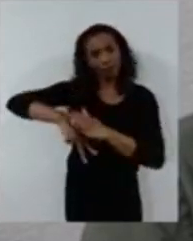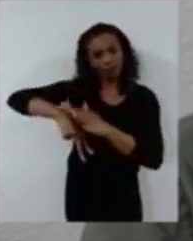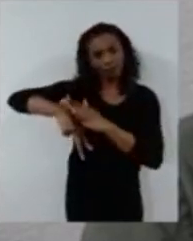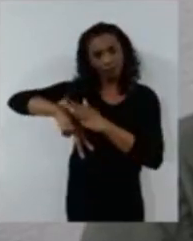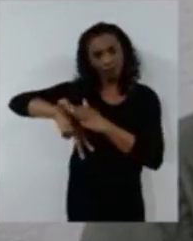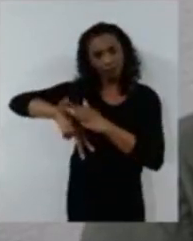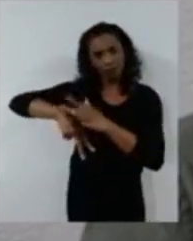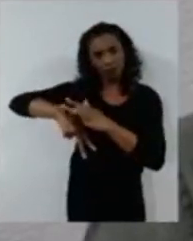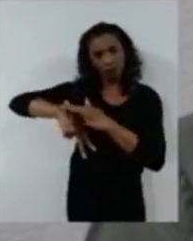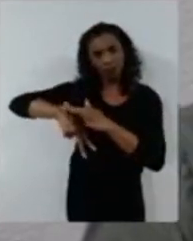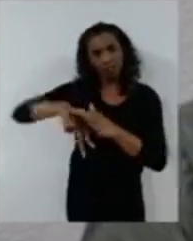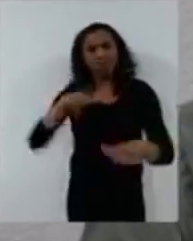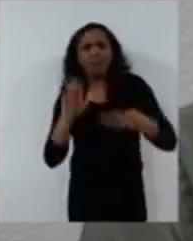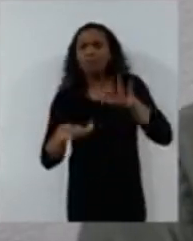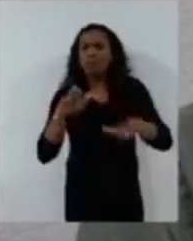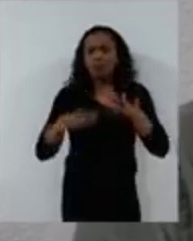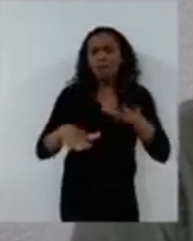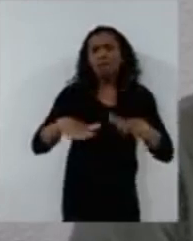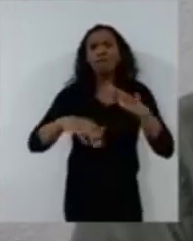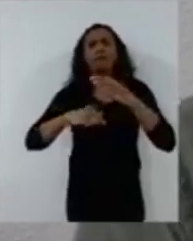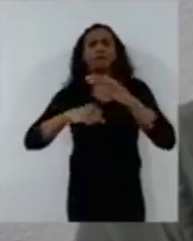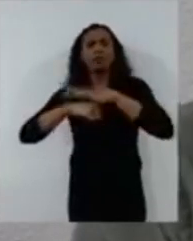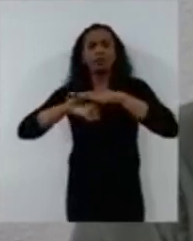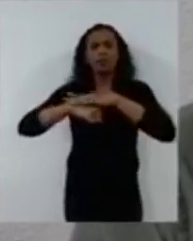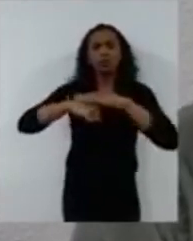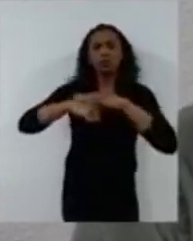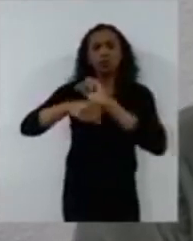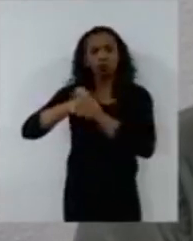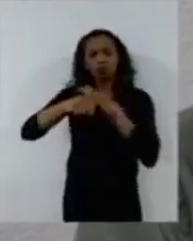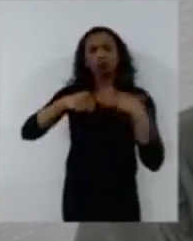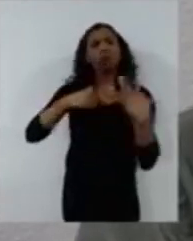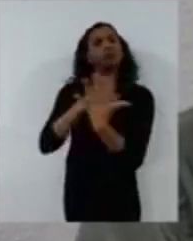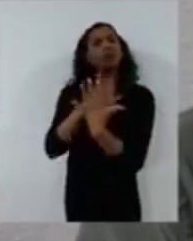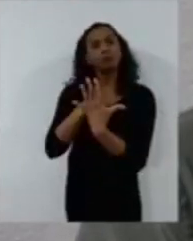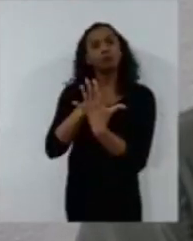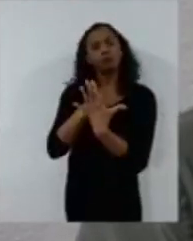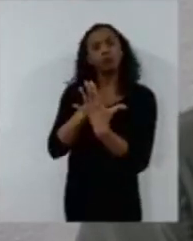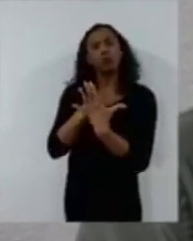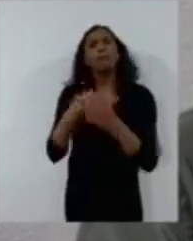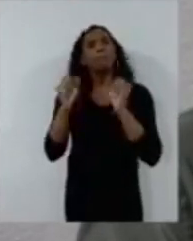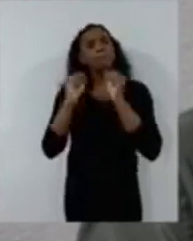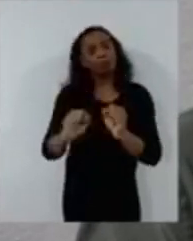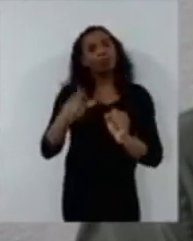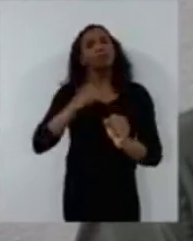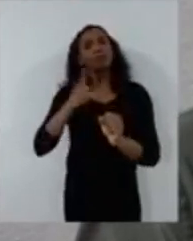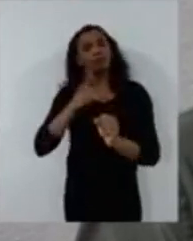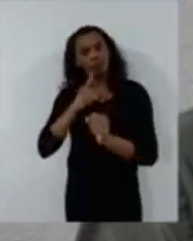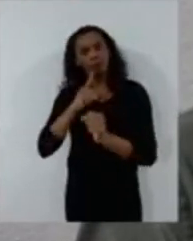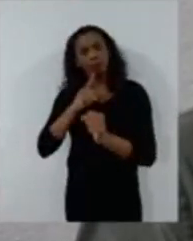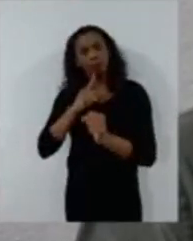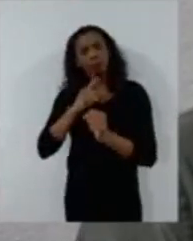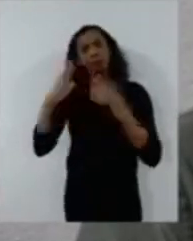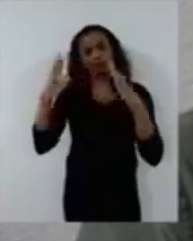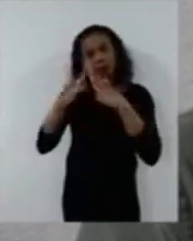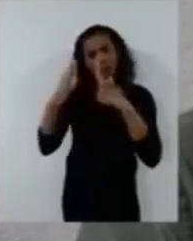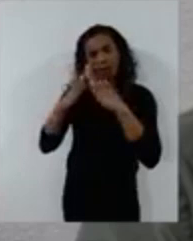de Covid possa receber em sua casa um